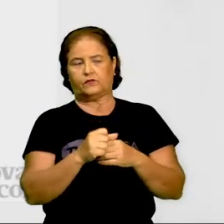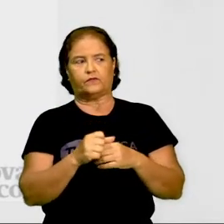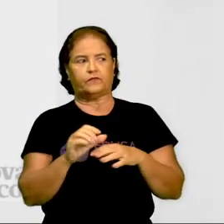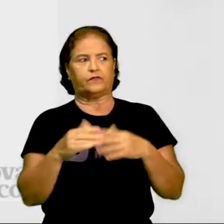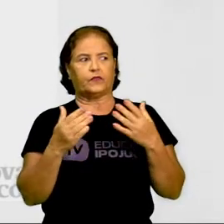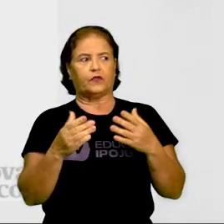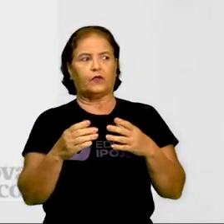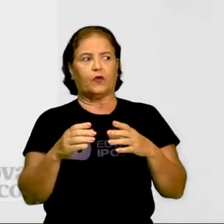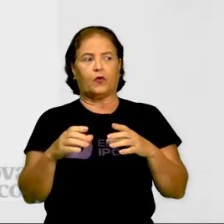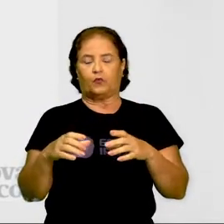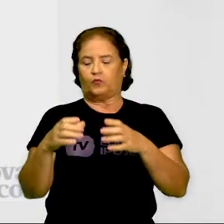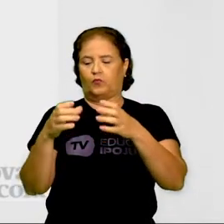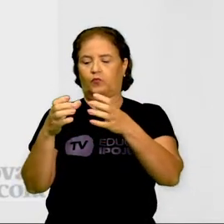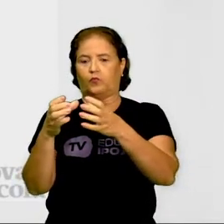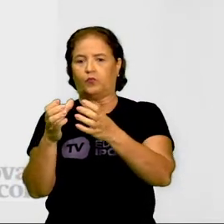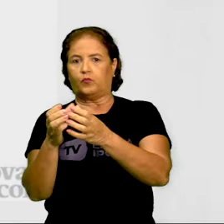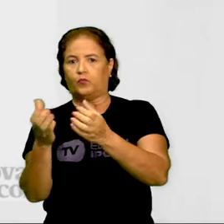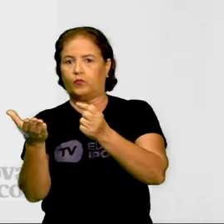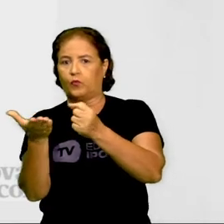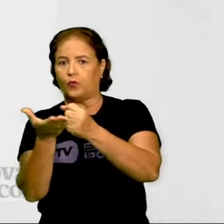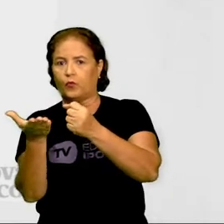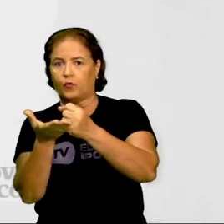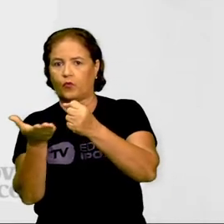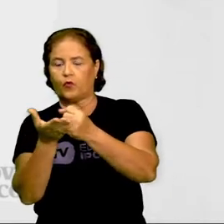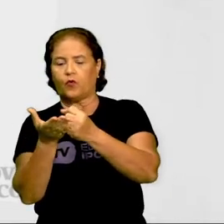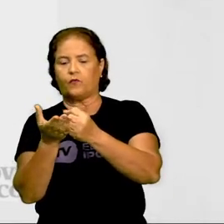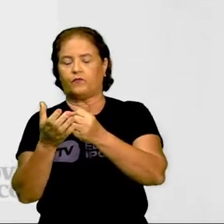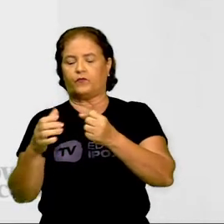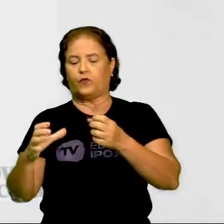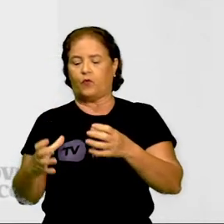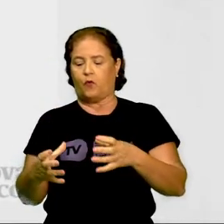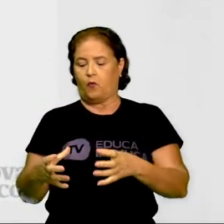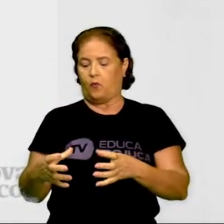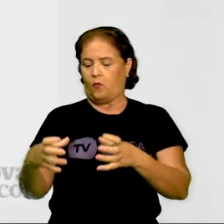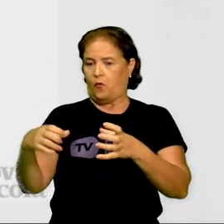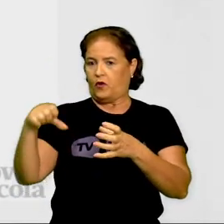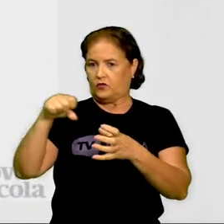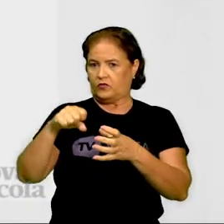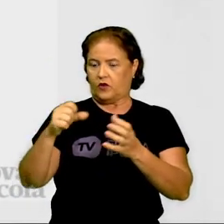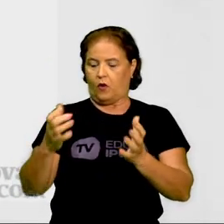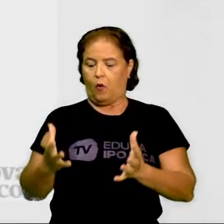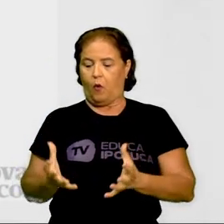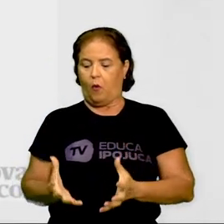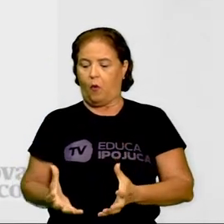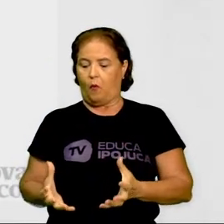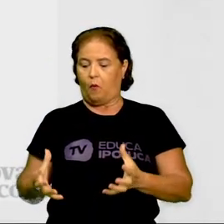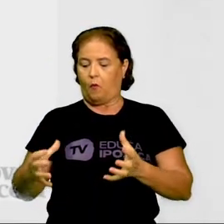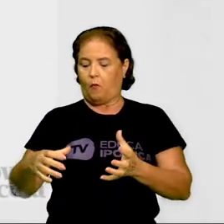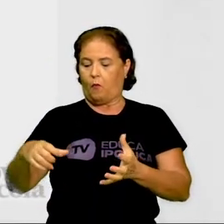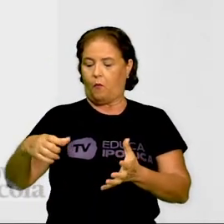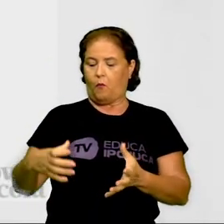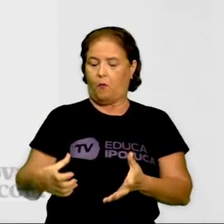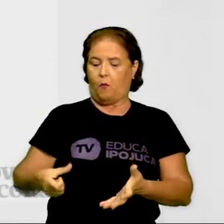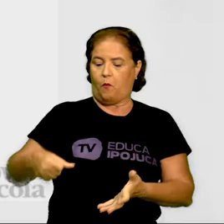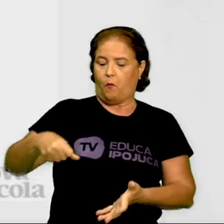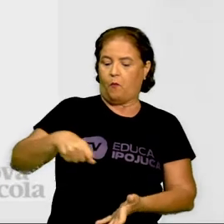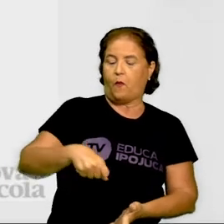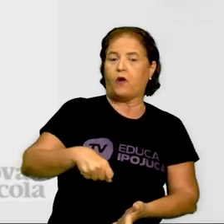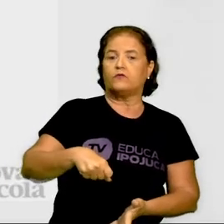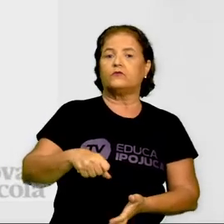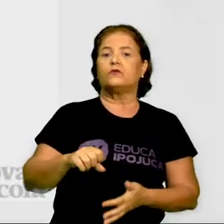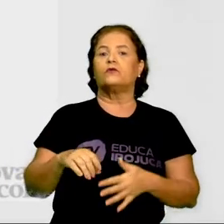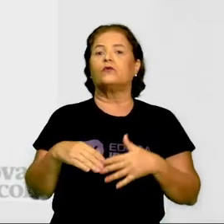e aqui a gente tem um balde. As 2 laranjas, crianças. Se a gente for